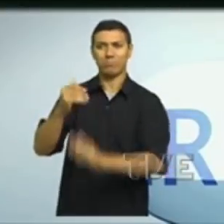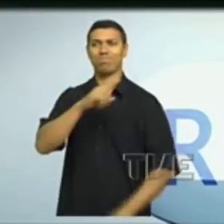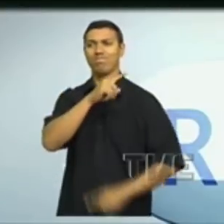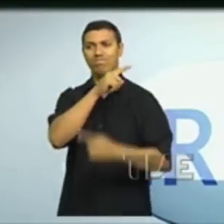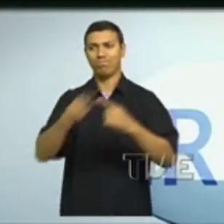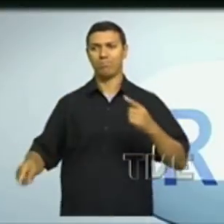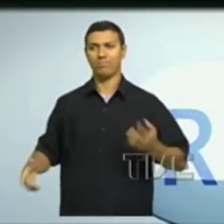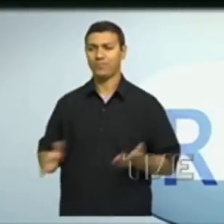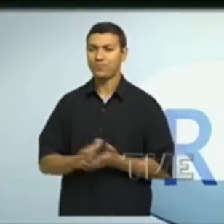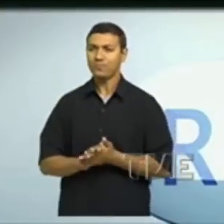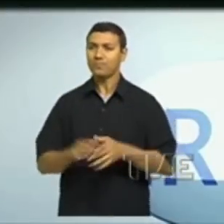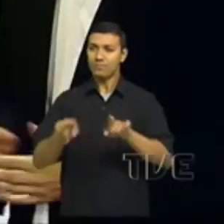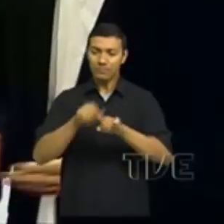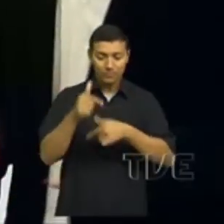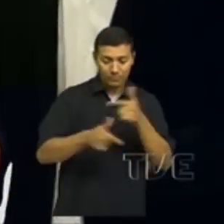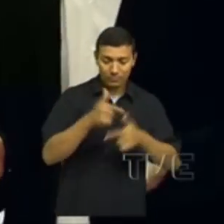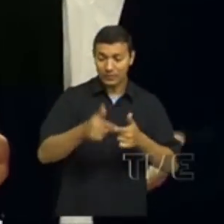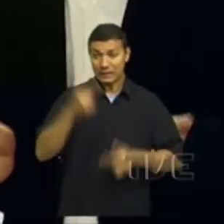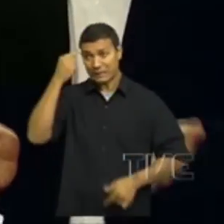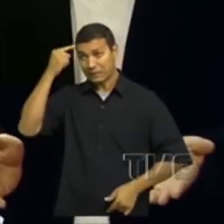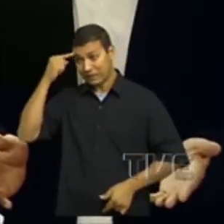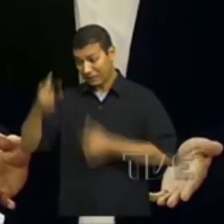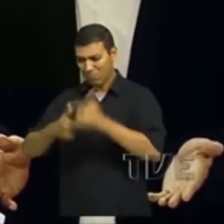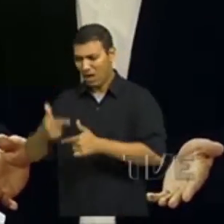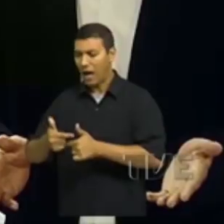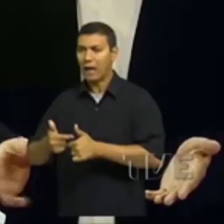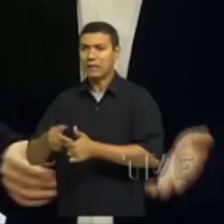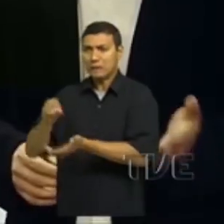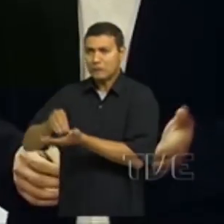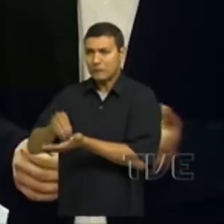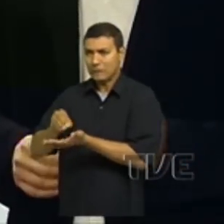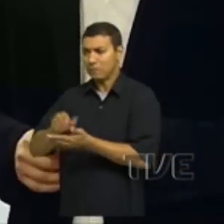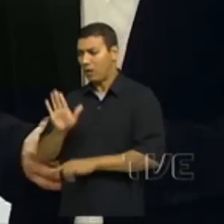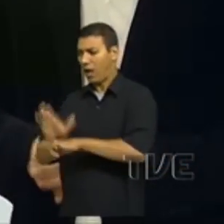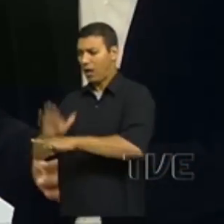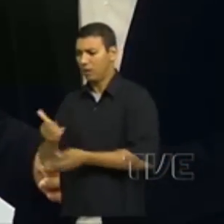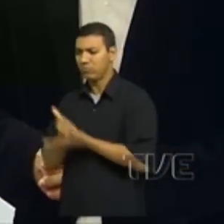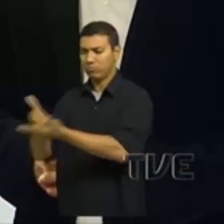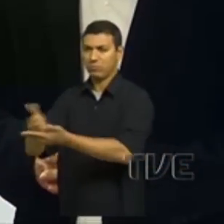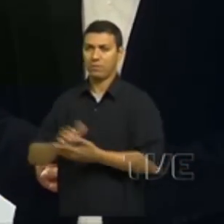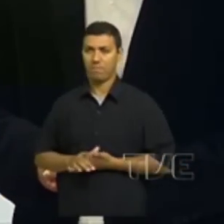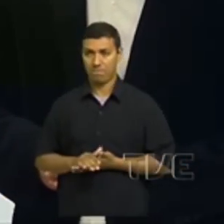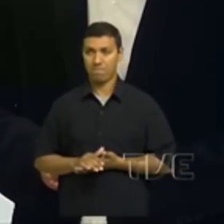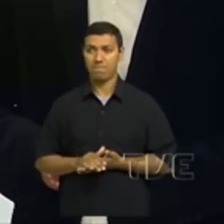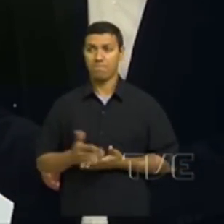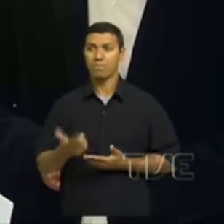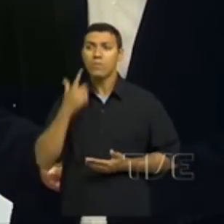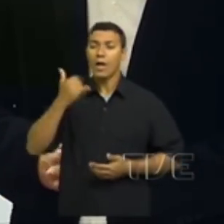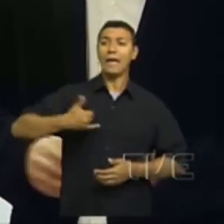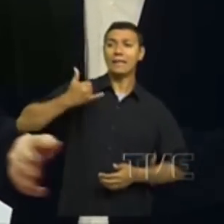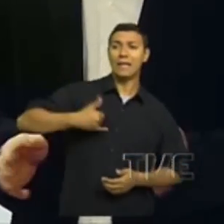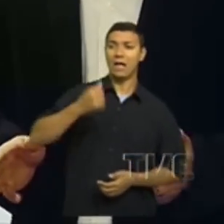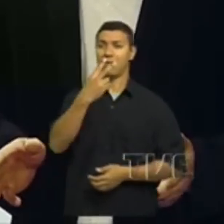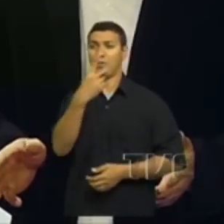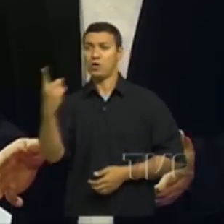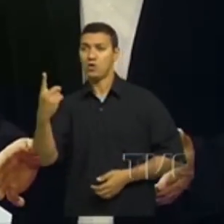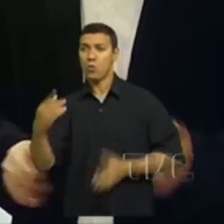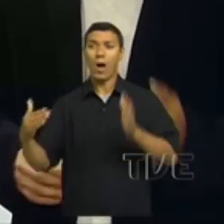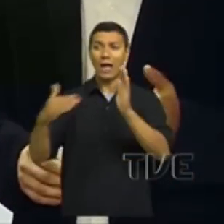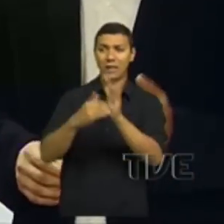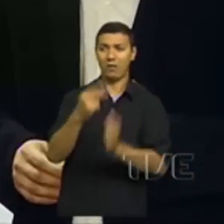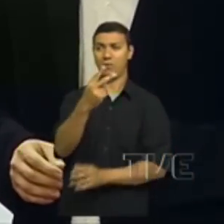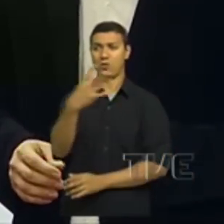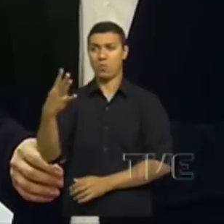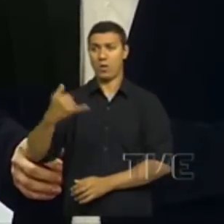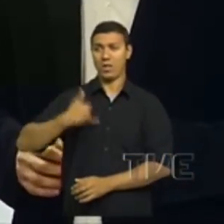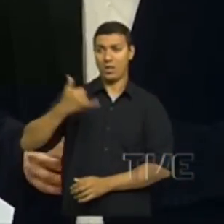ou mentalmente para o trabalho. Irmãos, netos ou bisnetos, sem arrimo dos pais, com idade de 21 até 24 anos,